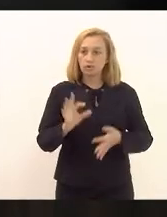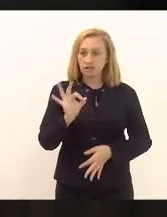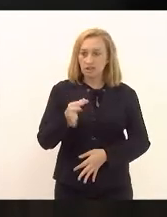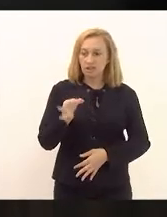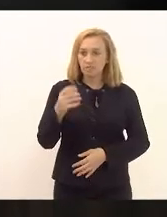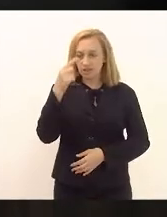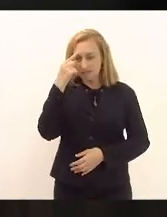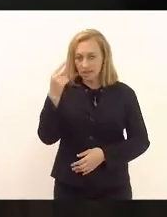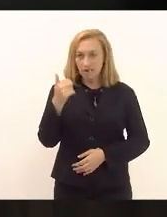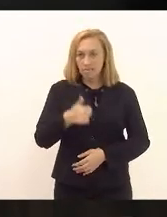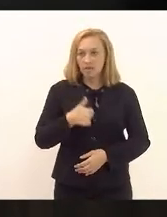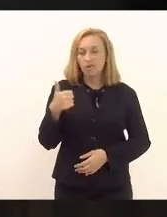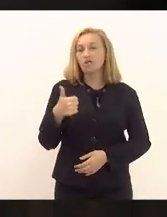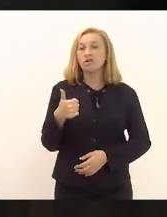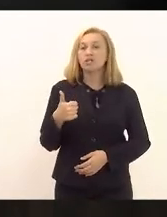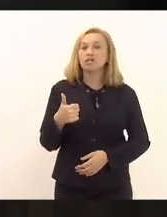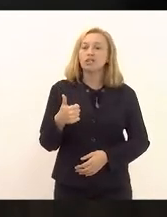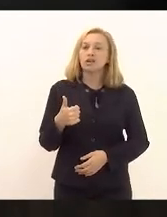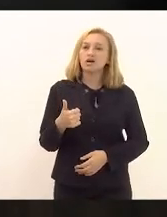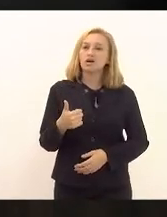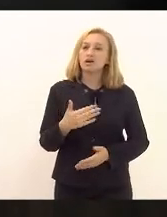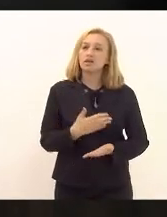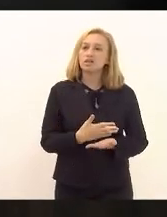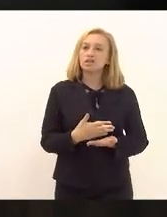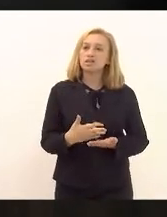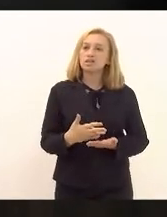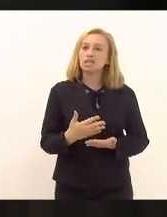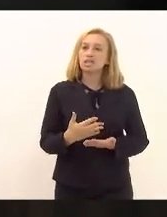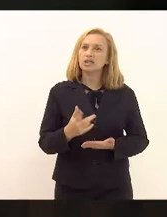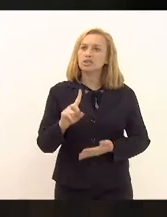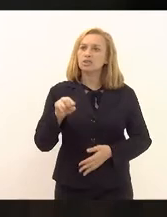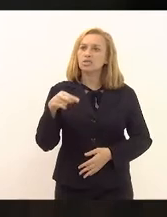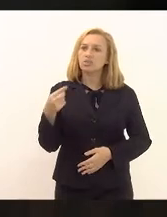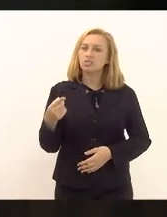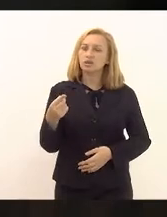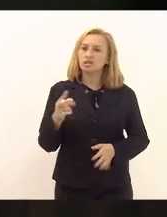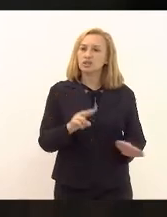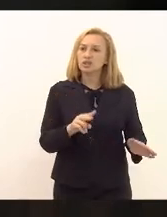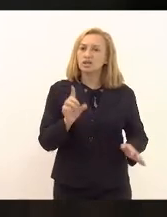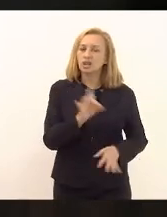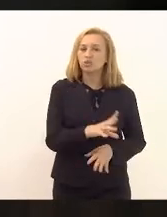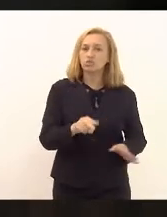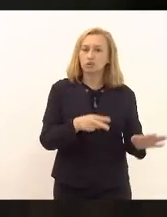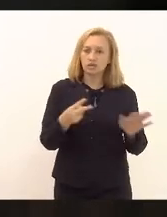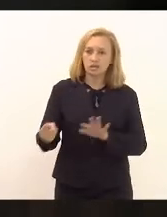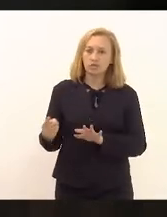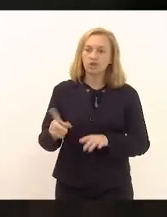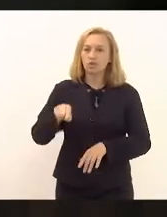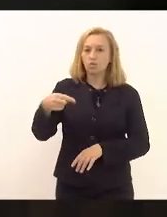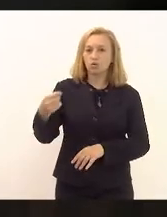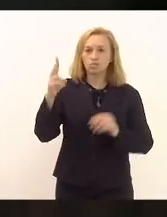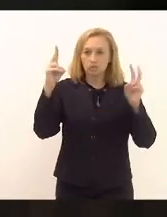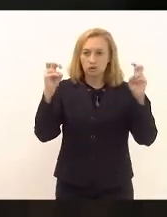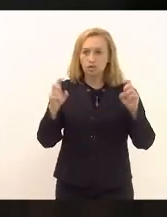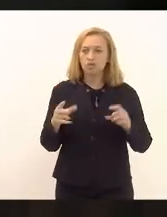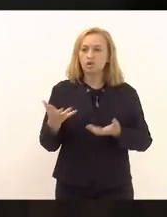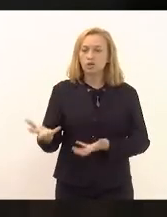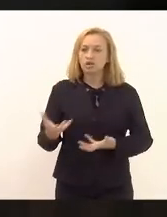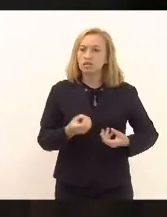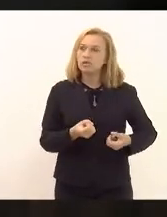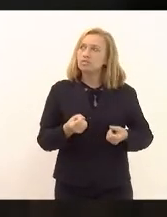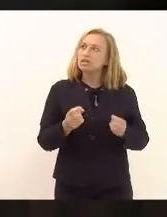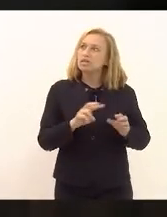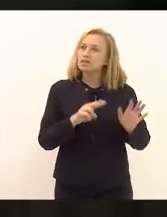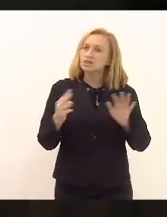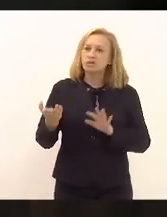era enfrentarmos isso a partir da próxima semana, na última semana. Outra questão, eu recebi essa semana